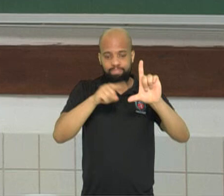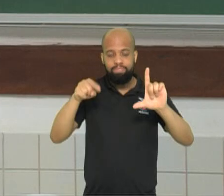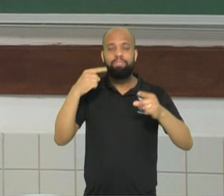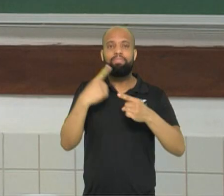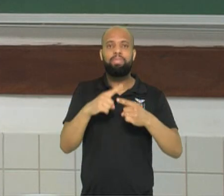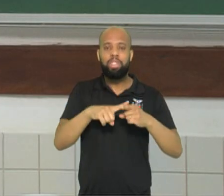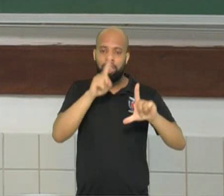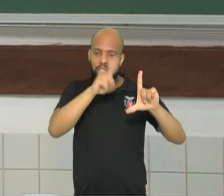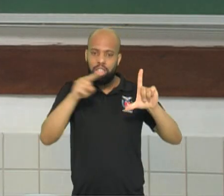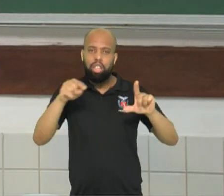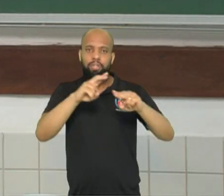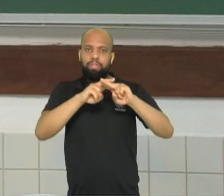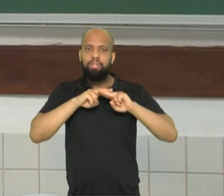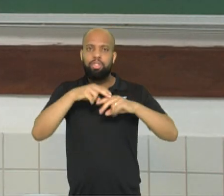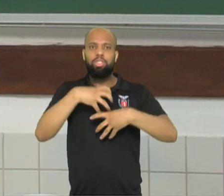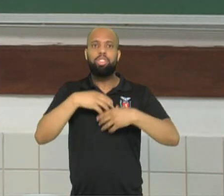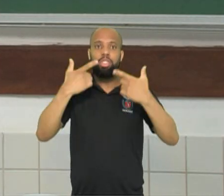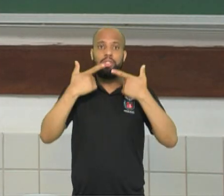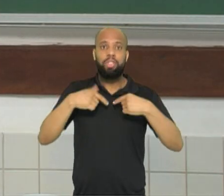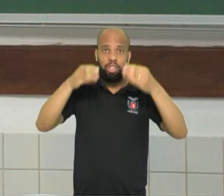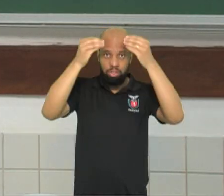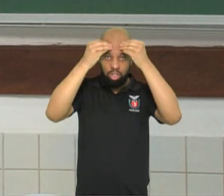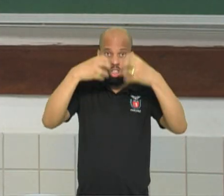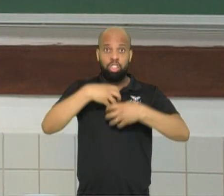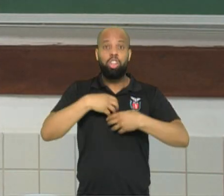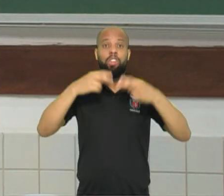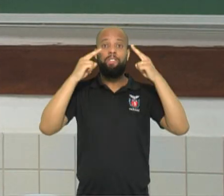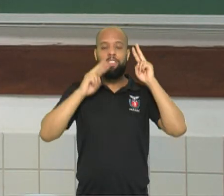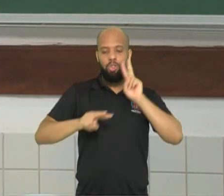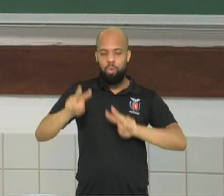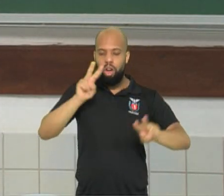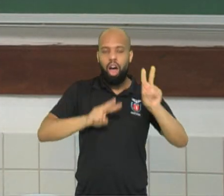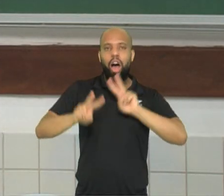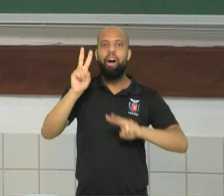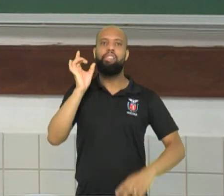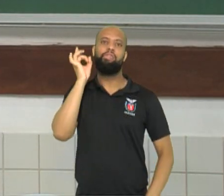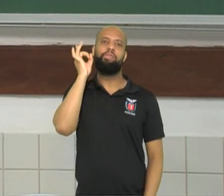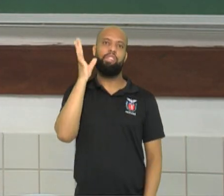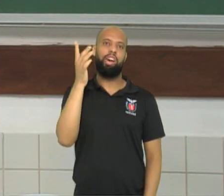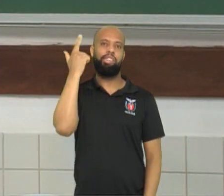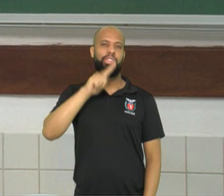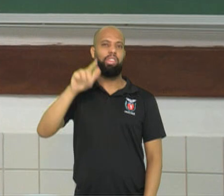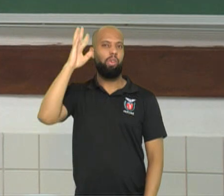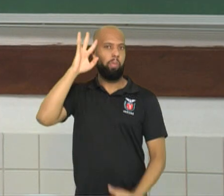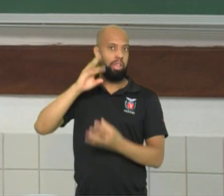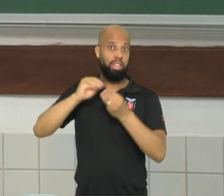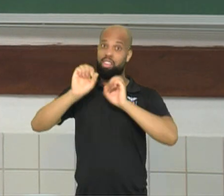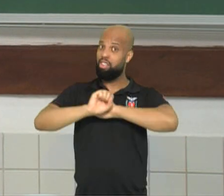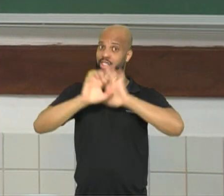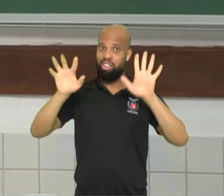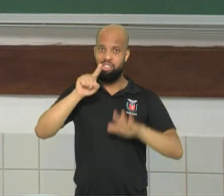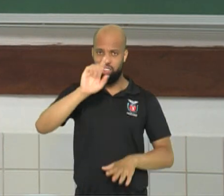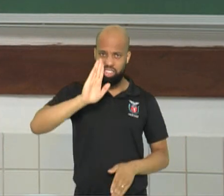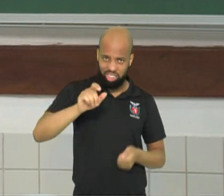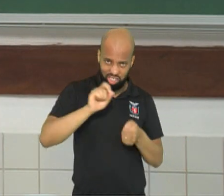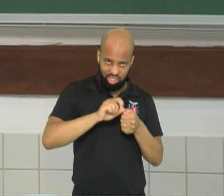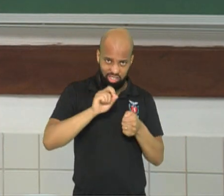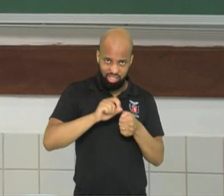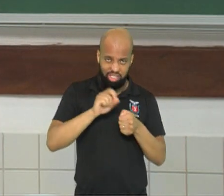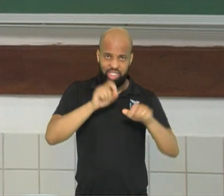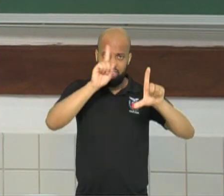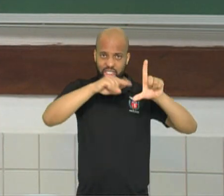gráfico, exatamente por ser essa linguagem visual, ela facilita bastante a nossa interpretação. Vocês já construíram o gráfico do